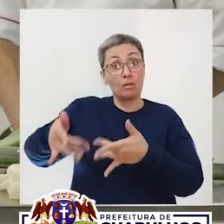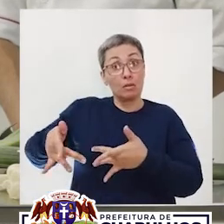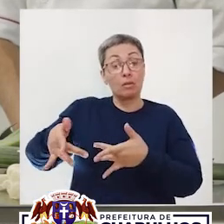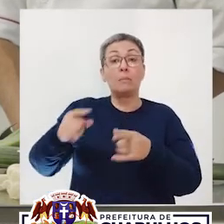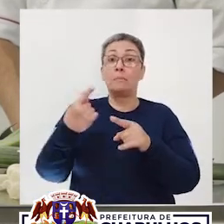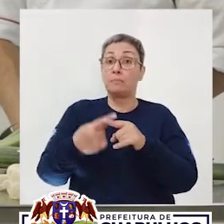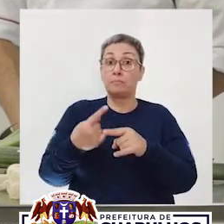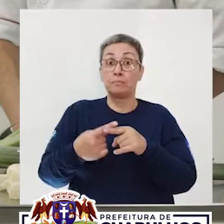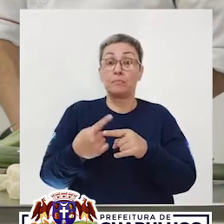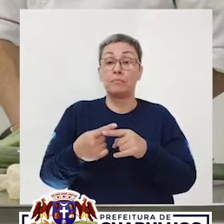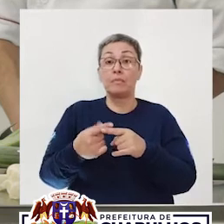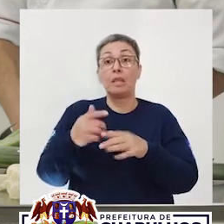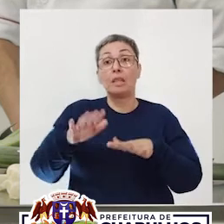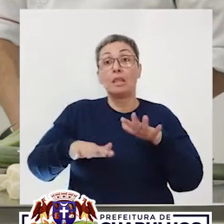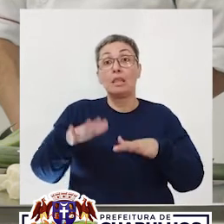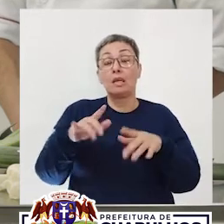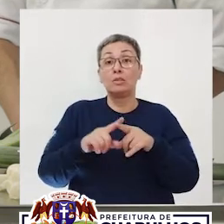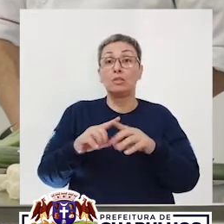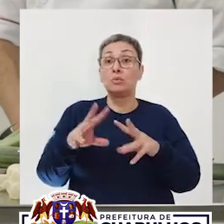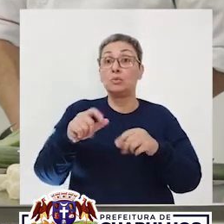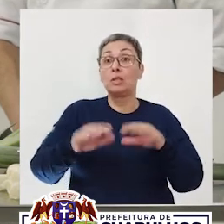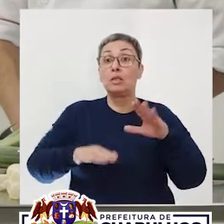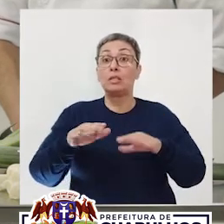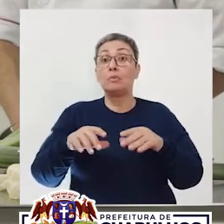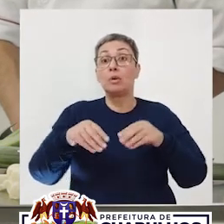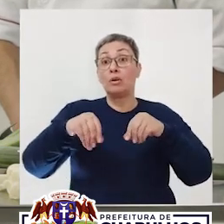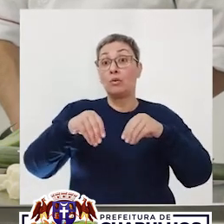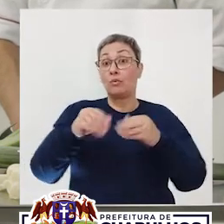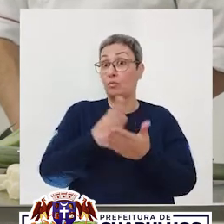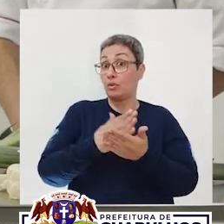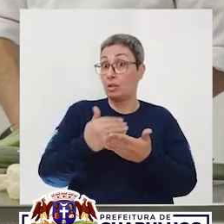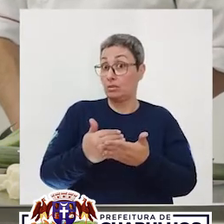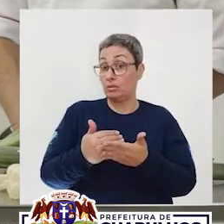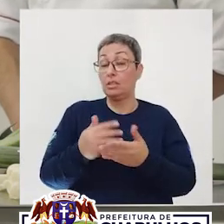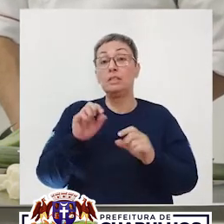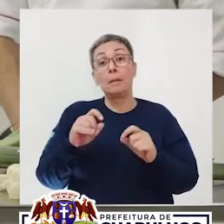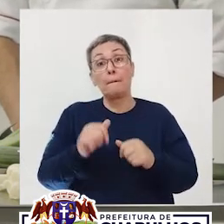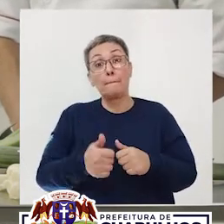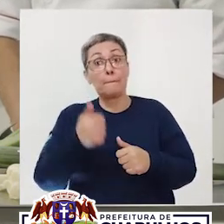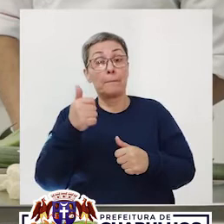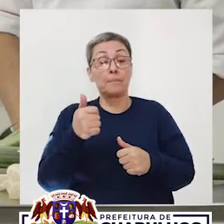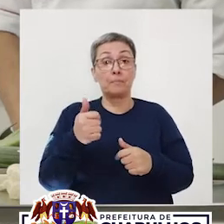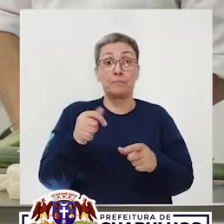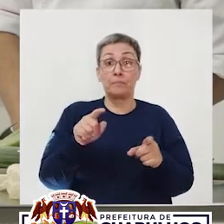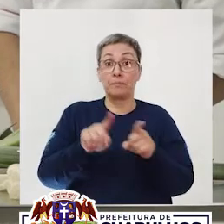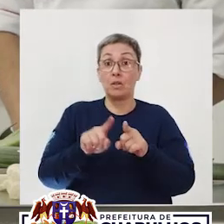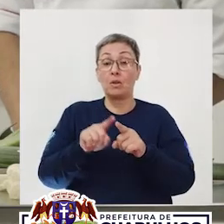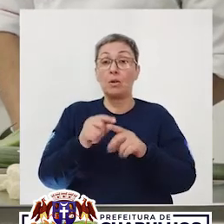sobrar. Por quê? Tudo vai depender da sua farinha. De preferência,